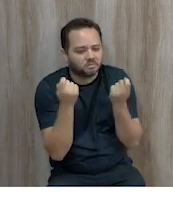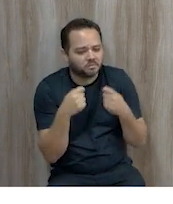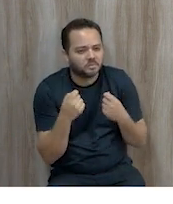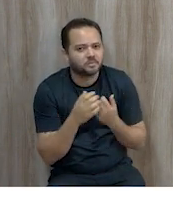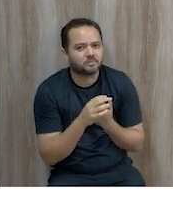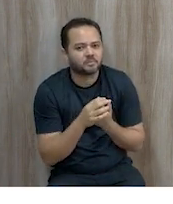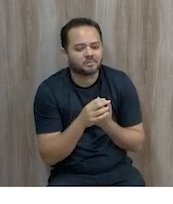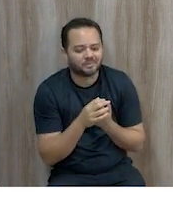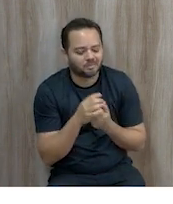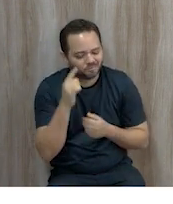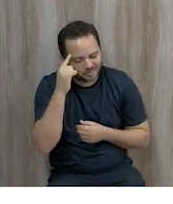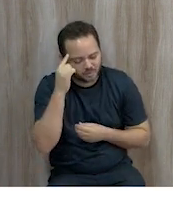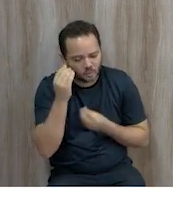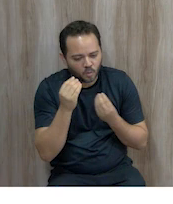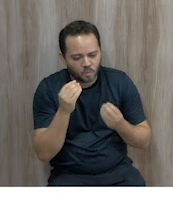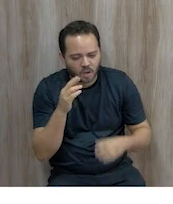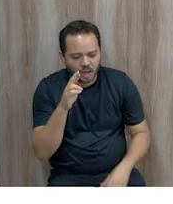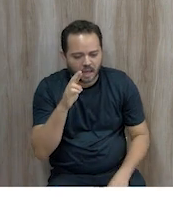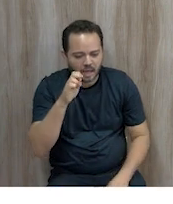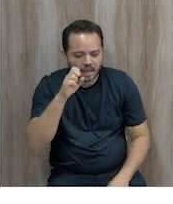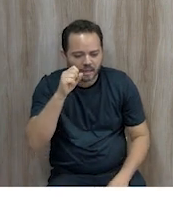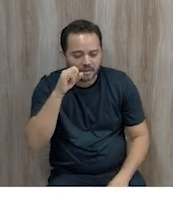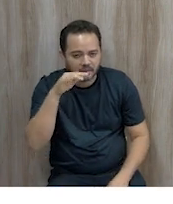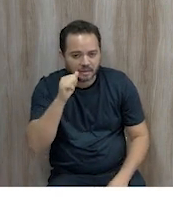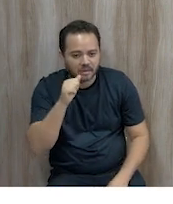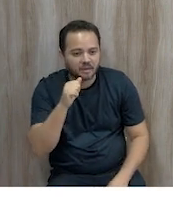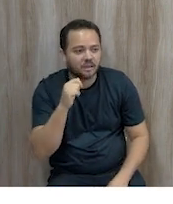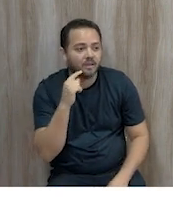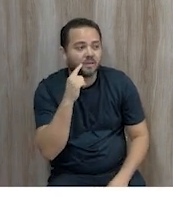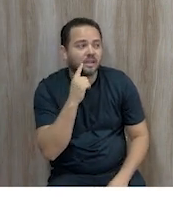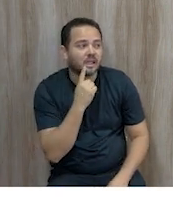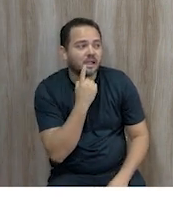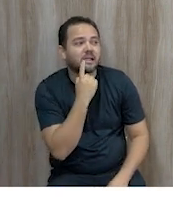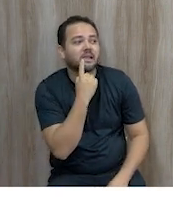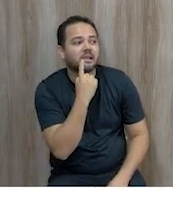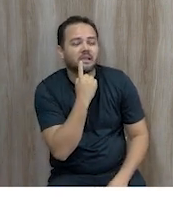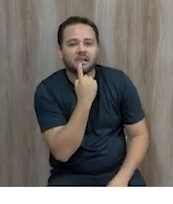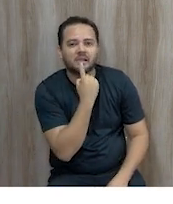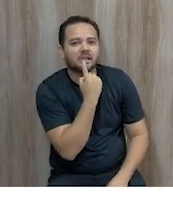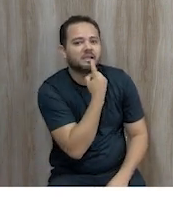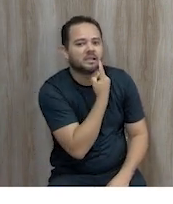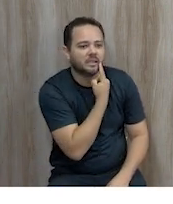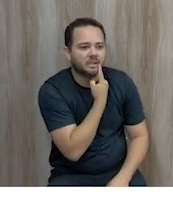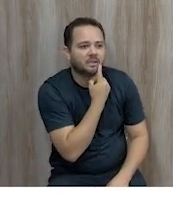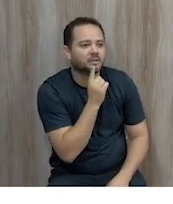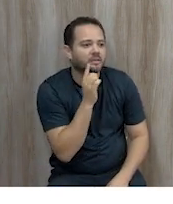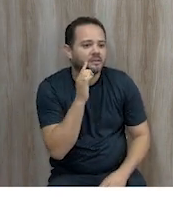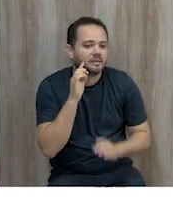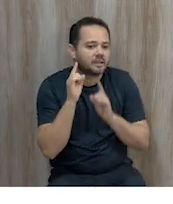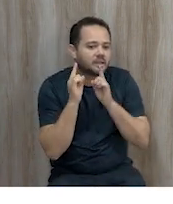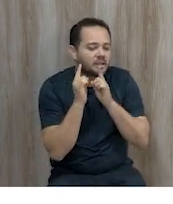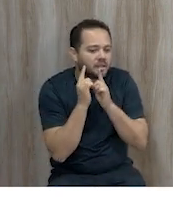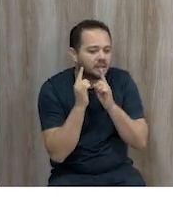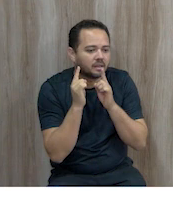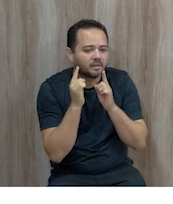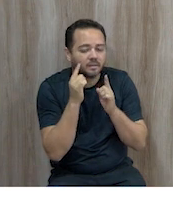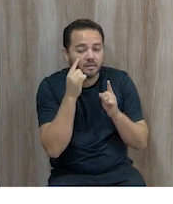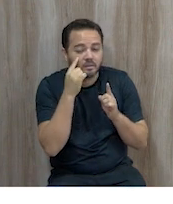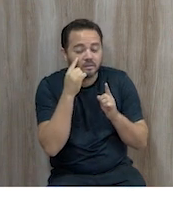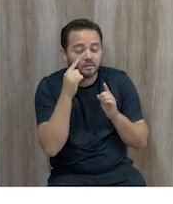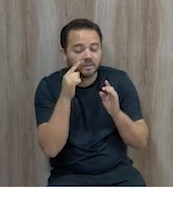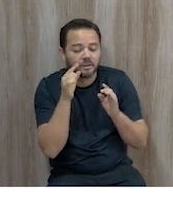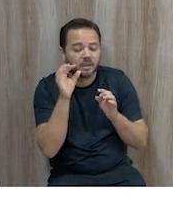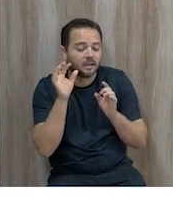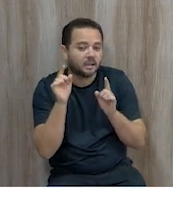resina? Aí a gente vai ou usar um dente contralateral do outro lado, se ele tem a junção cemento-esmalte, a gente vê o tamanho desse